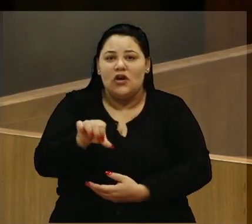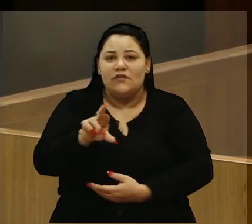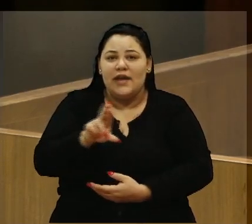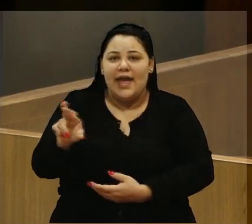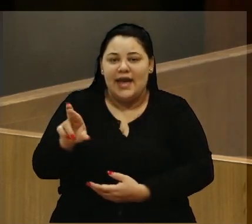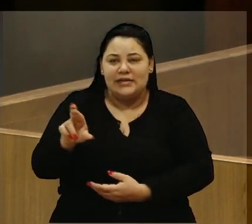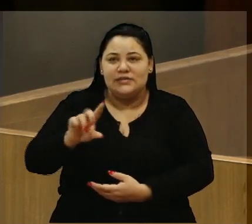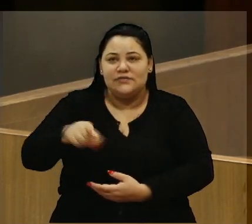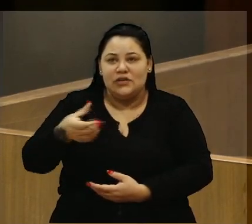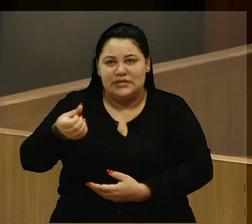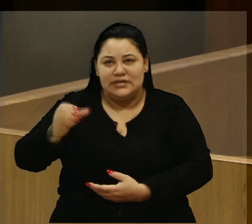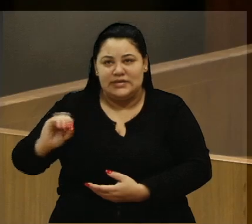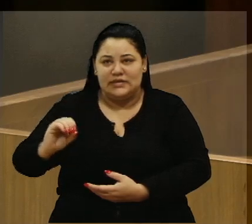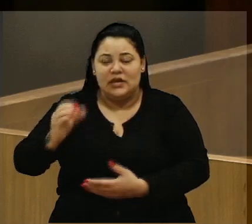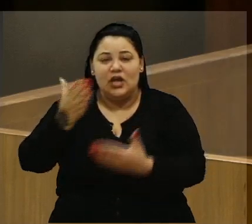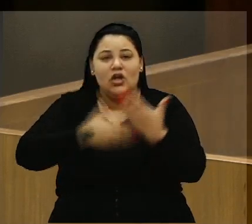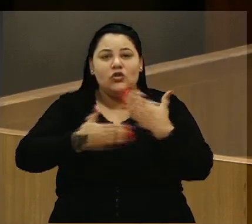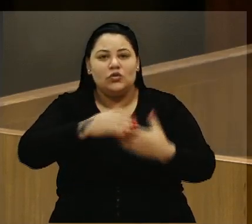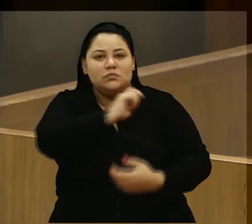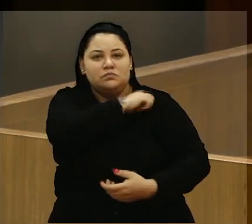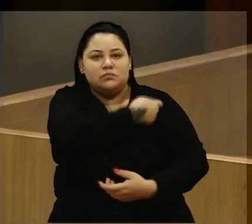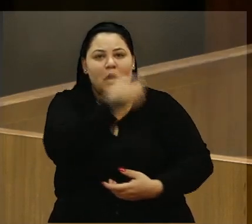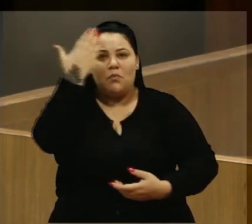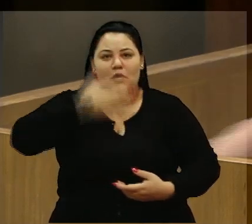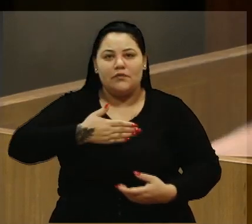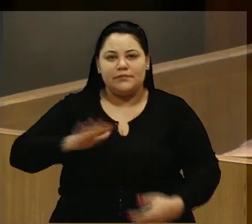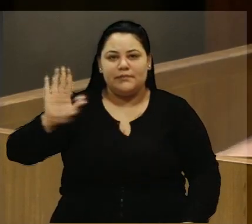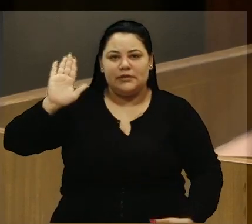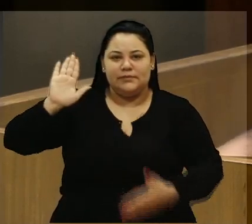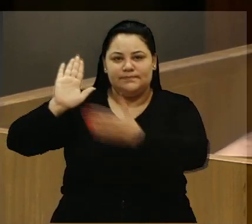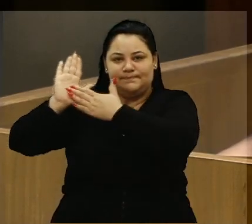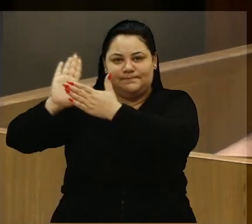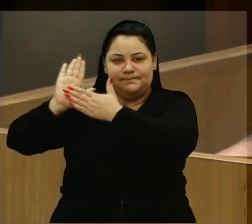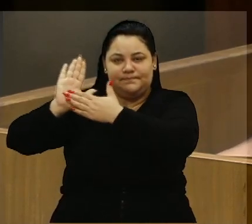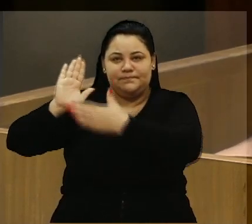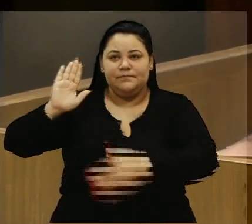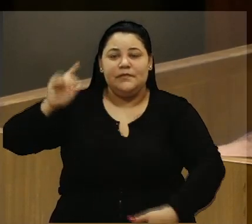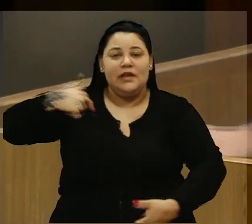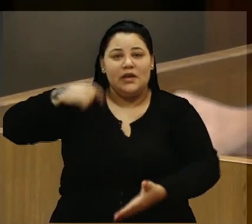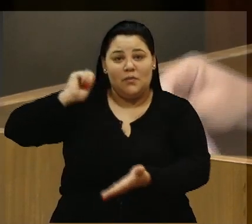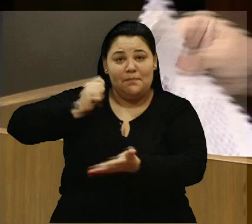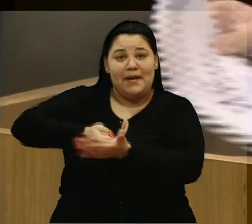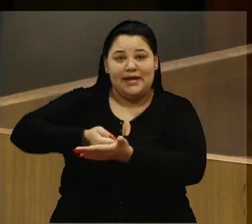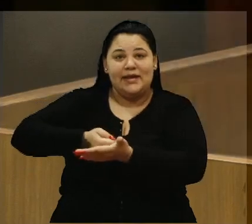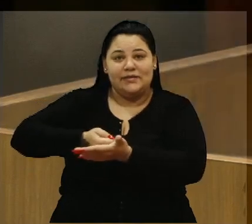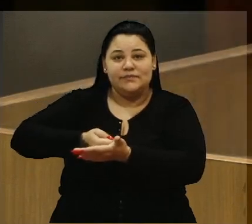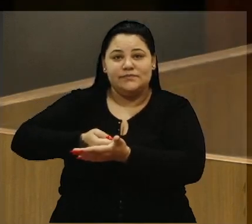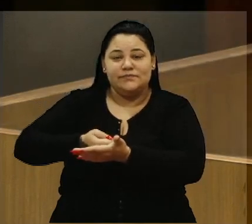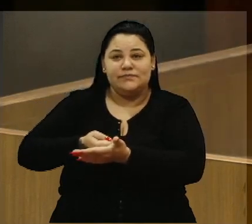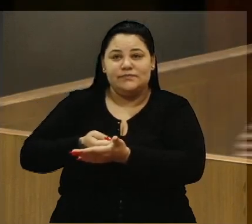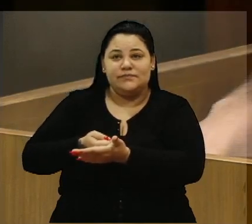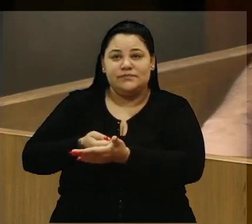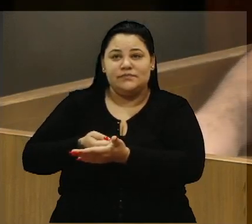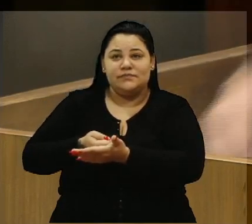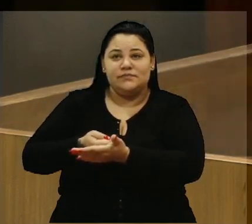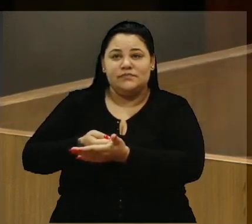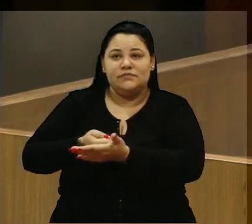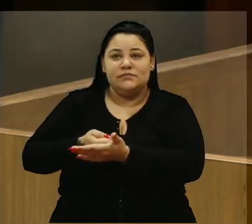209,60. Todas as notas estão aqui. Eu paguei pelos exames, né, pelo meu